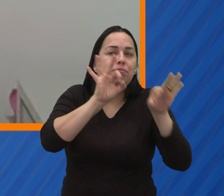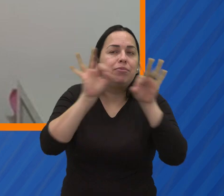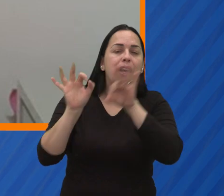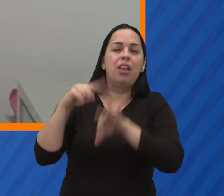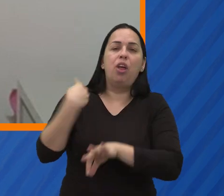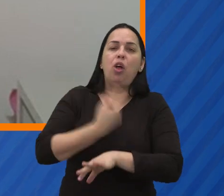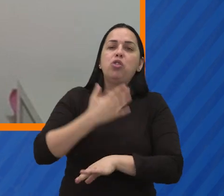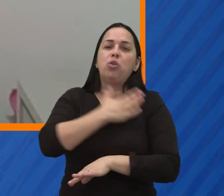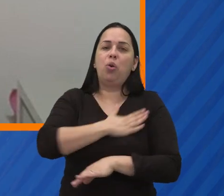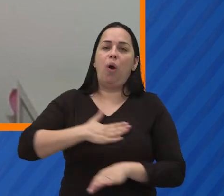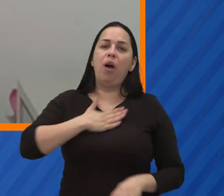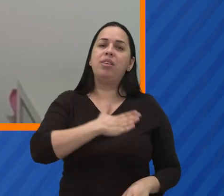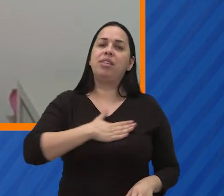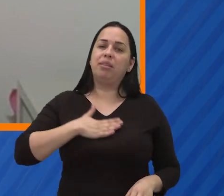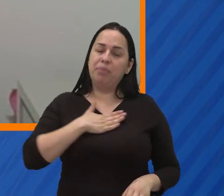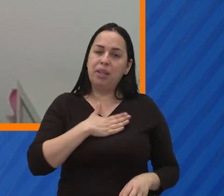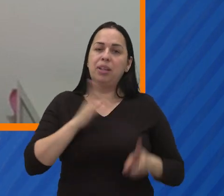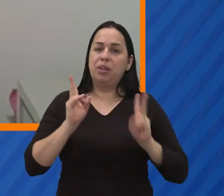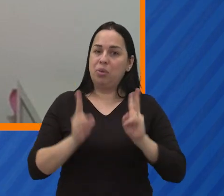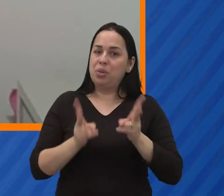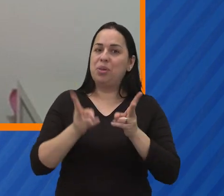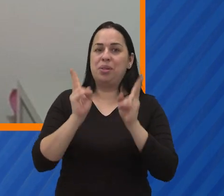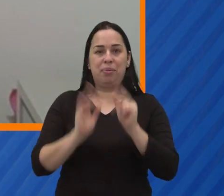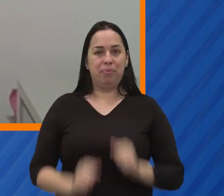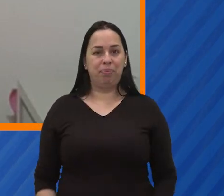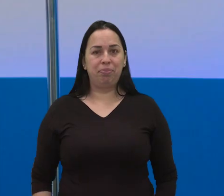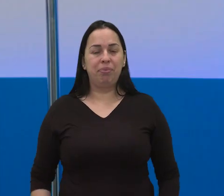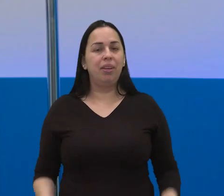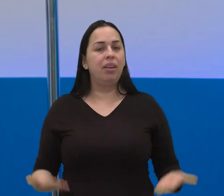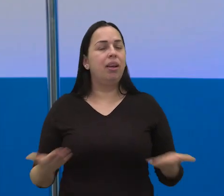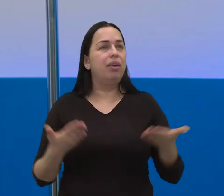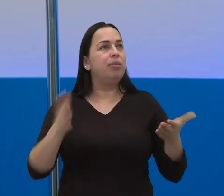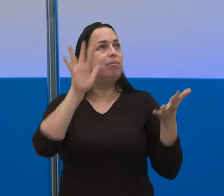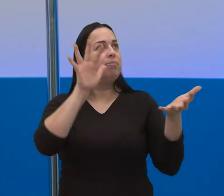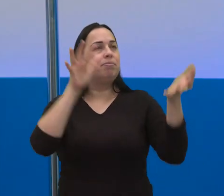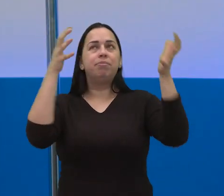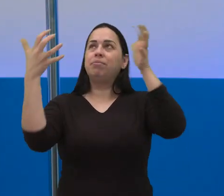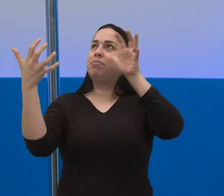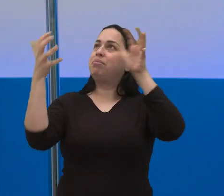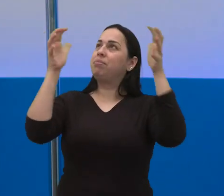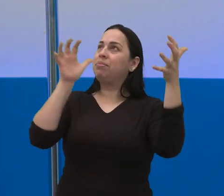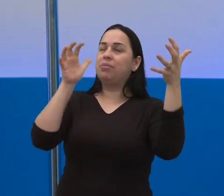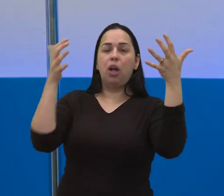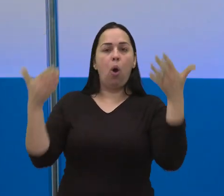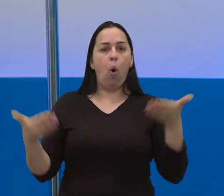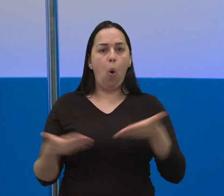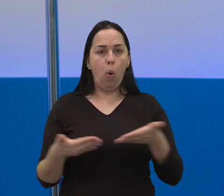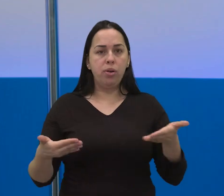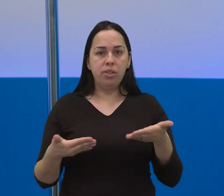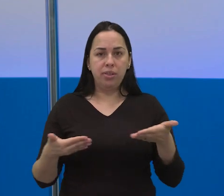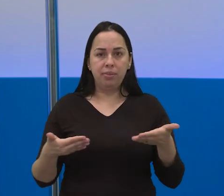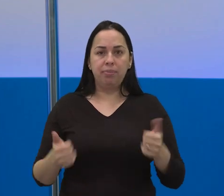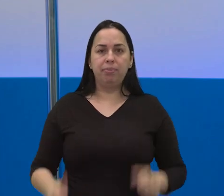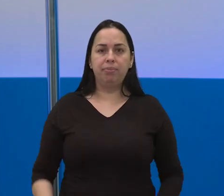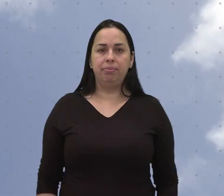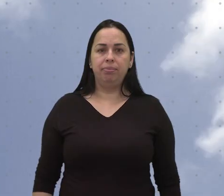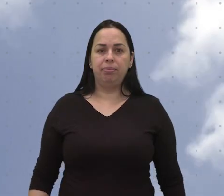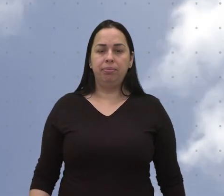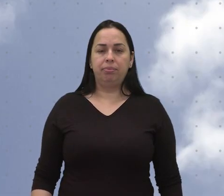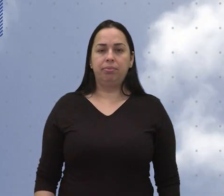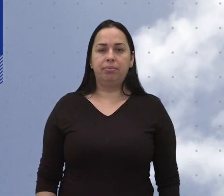fazer essas coisas, né, ter essas atividades e continua fazendo. Hora de saber como ficam as temperaturas na previsão do